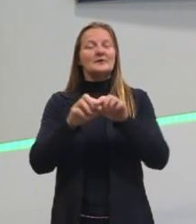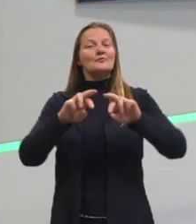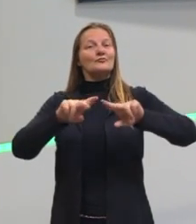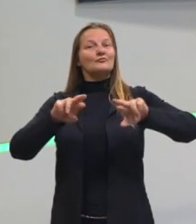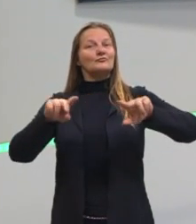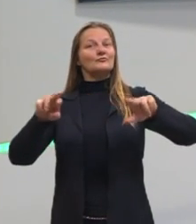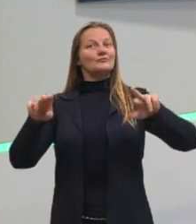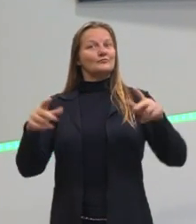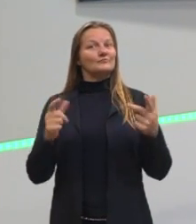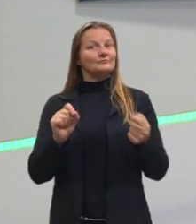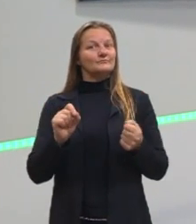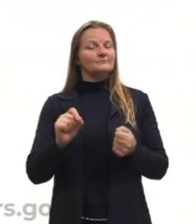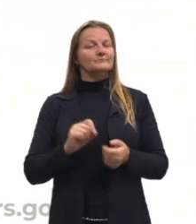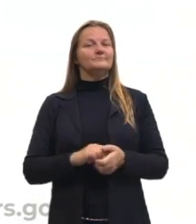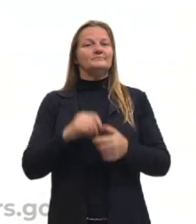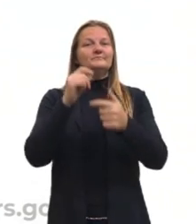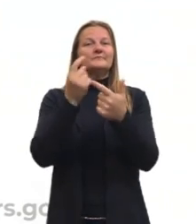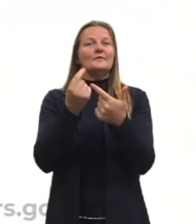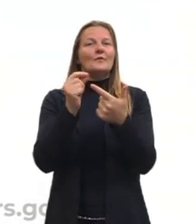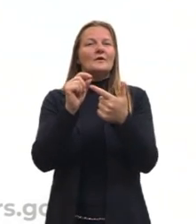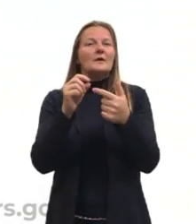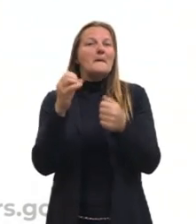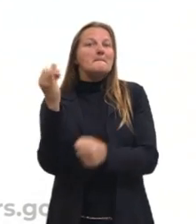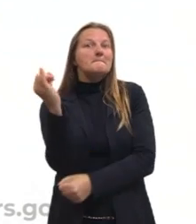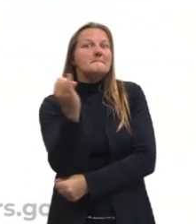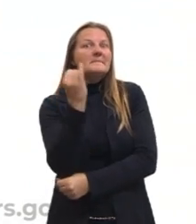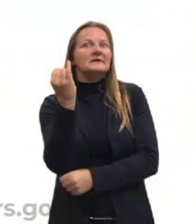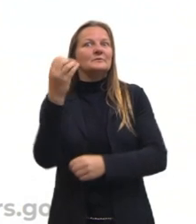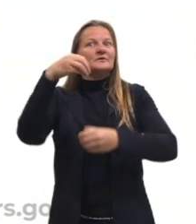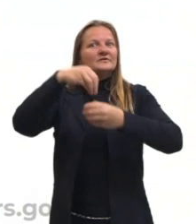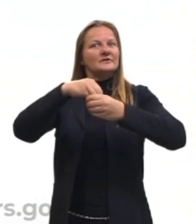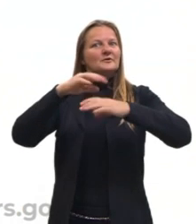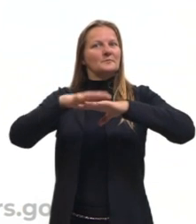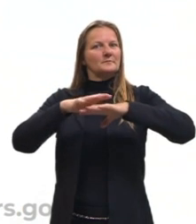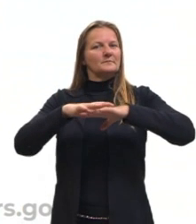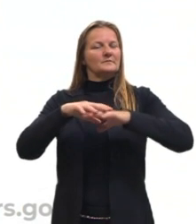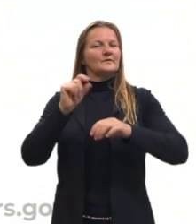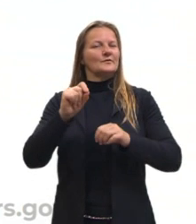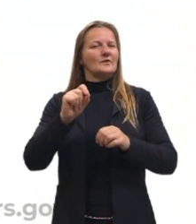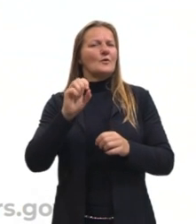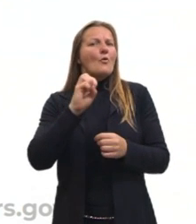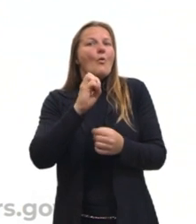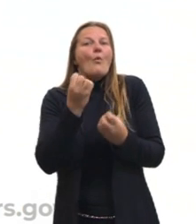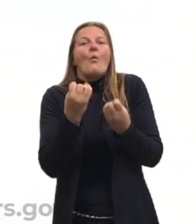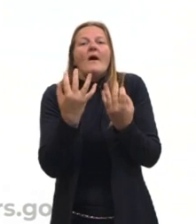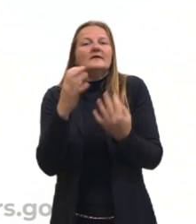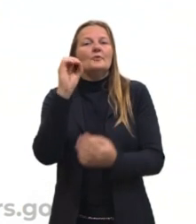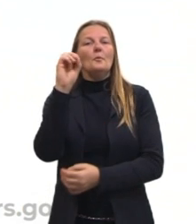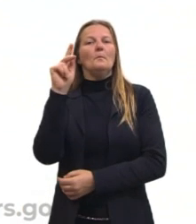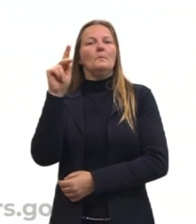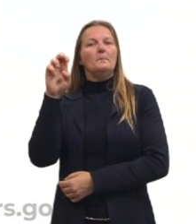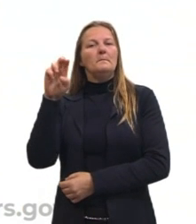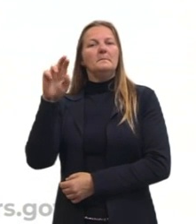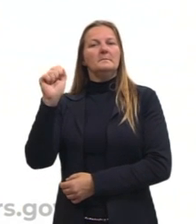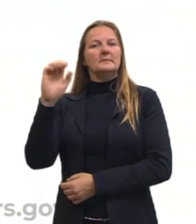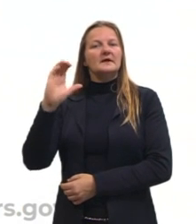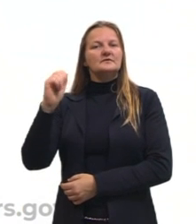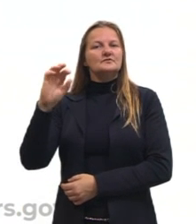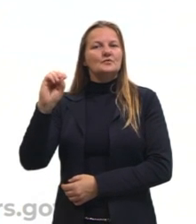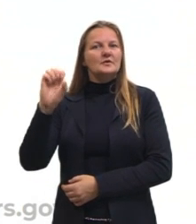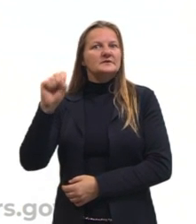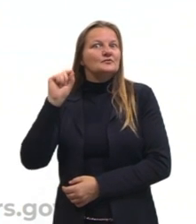fundamentais né para gente dar início na nossa aula nós vamos ver então Quais são as operações fundamentais